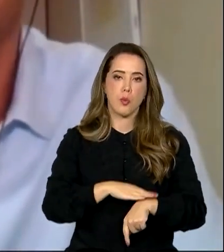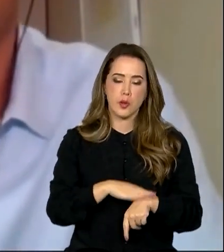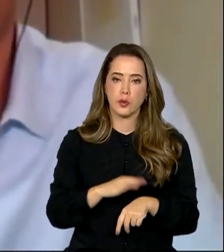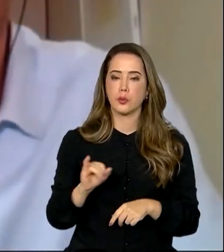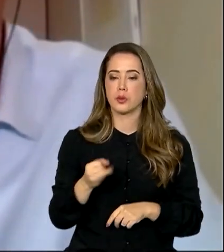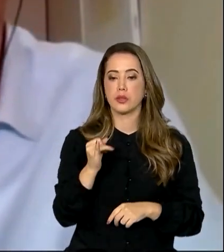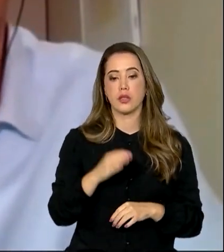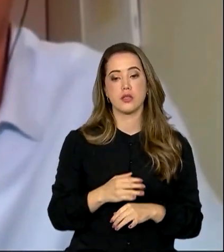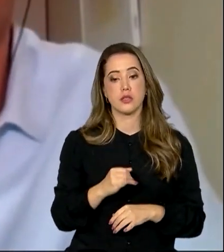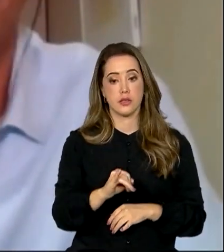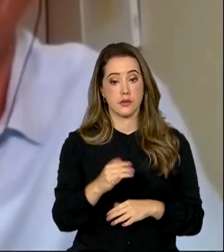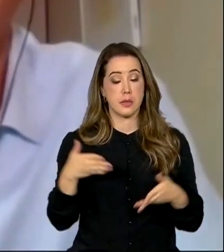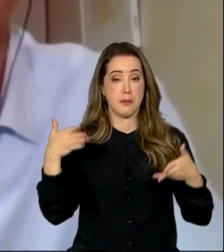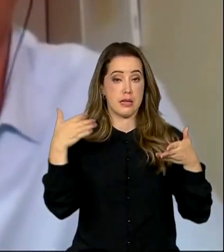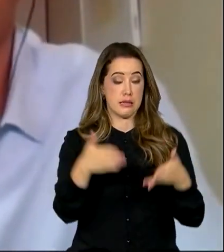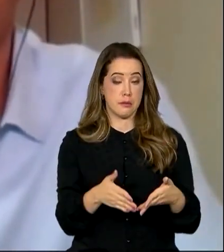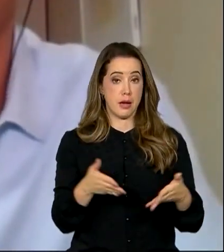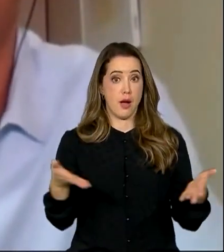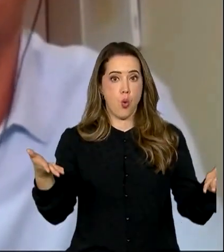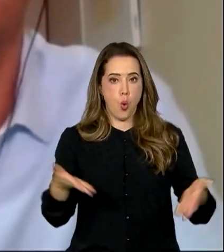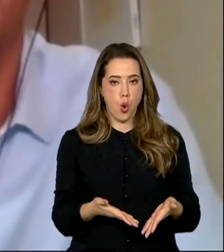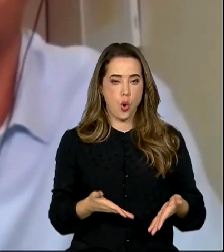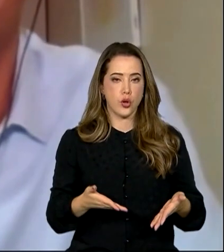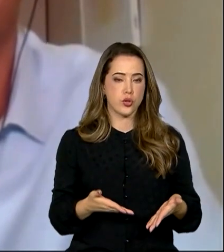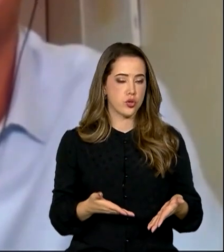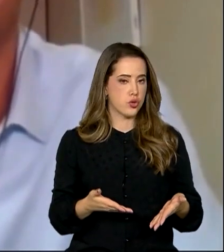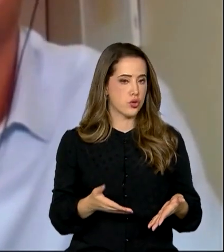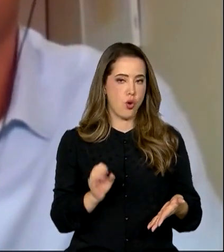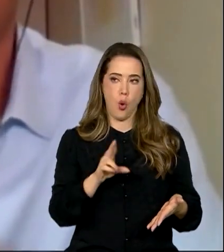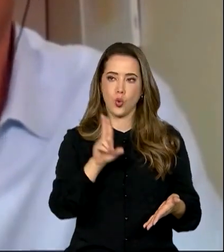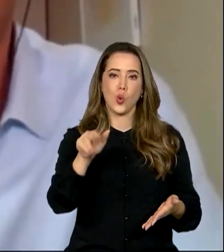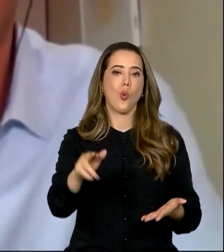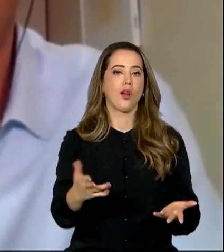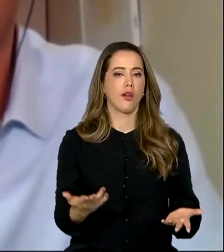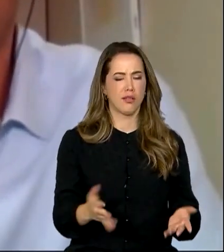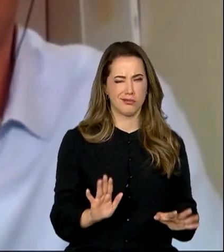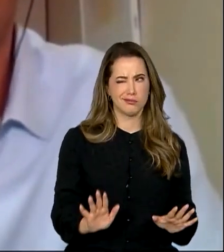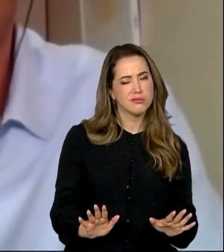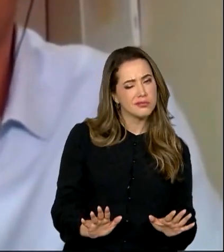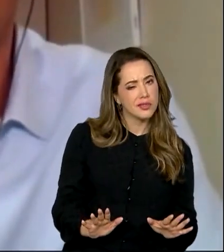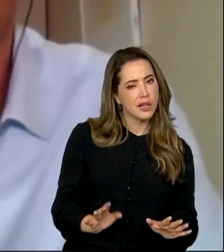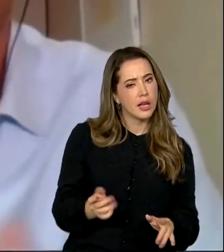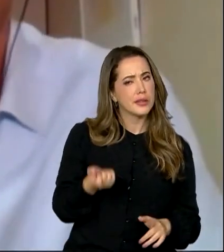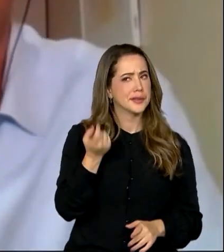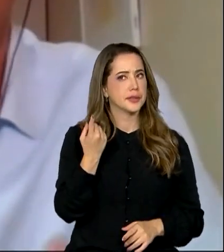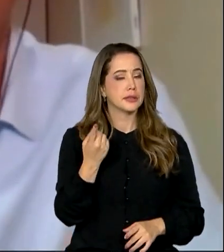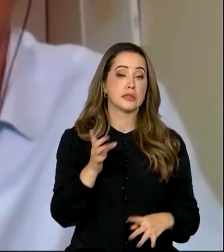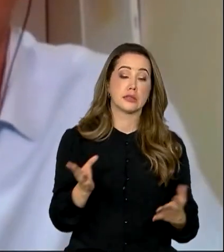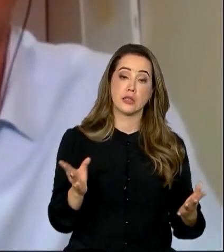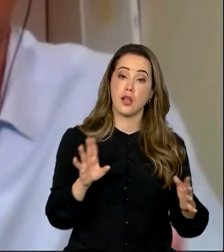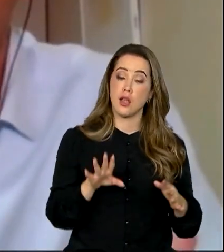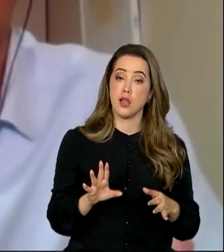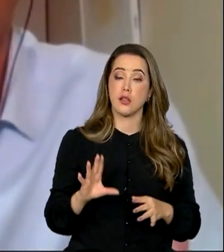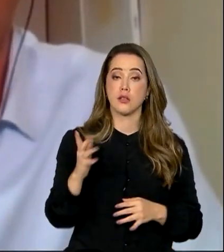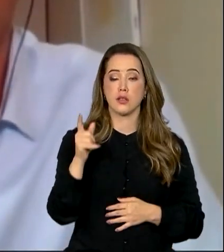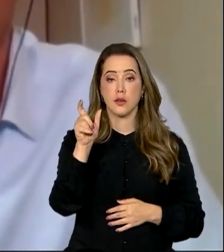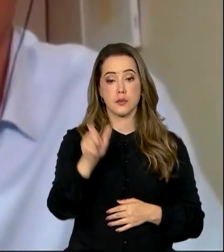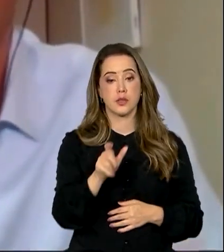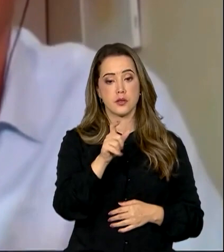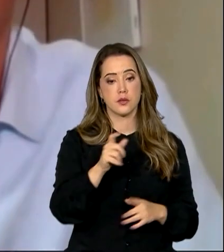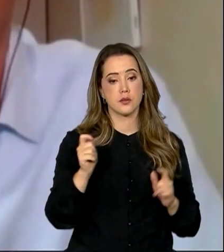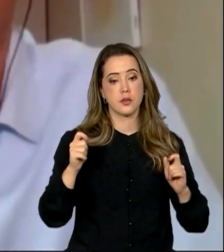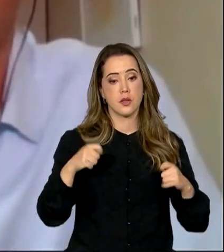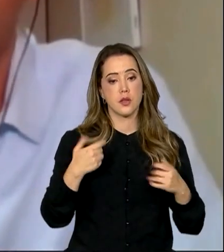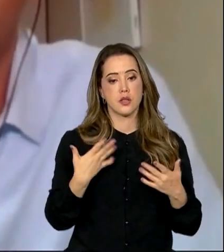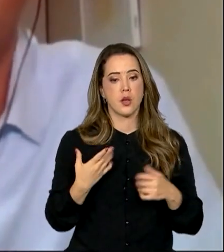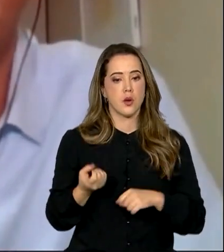assim, se você não aproveitar hoje, não vai aproveitar mais. E o que acontece? Com isso causa um